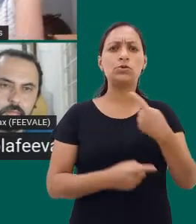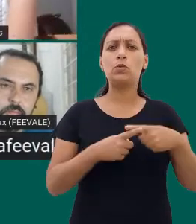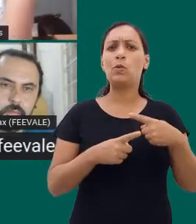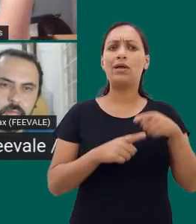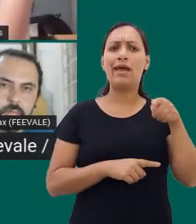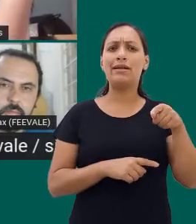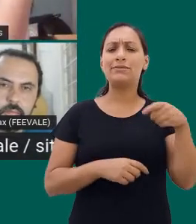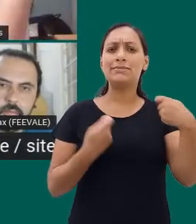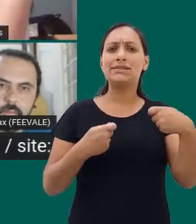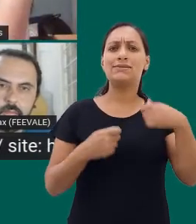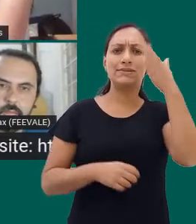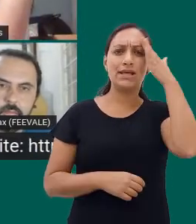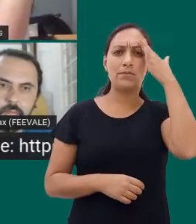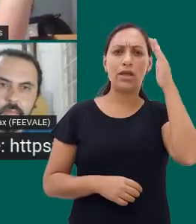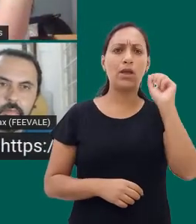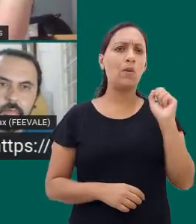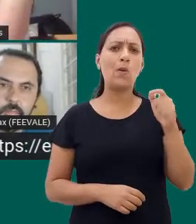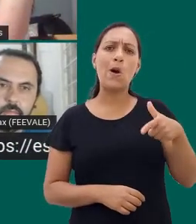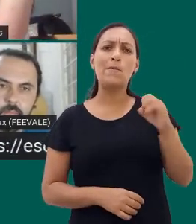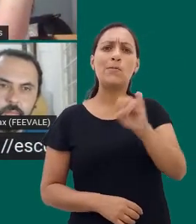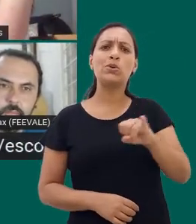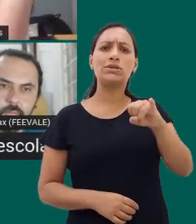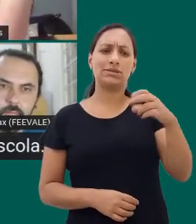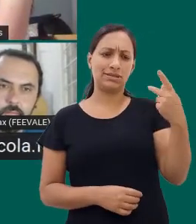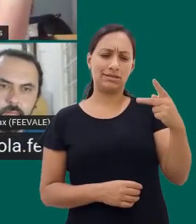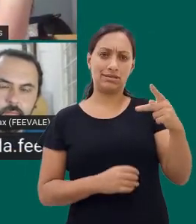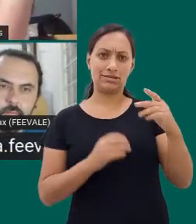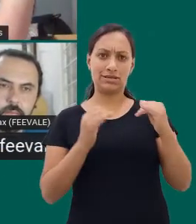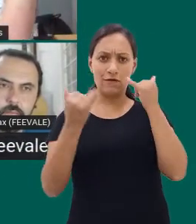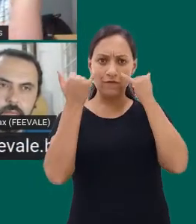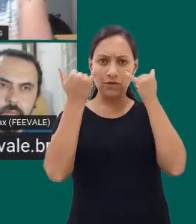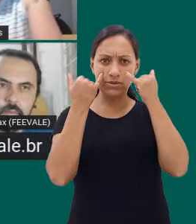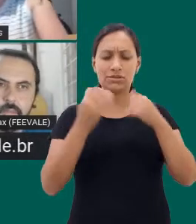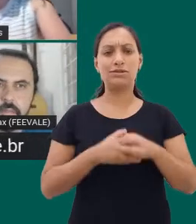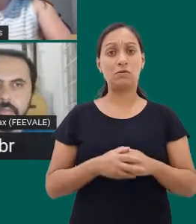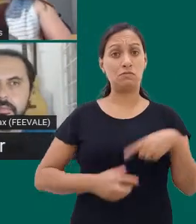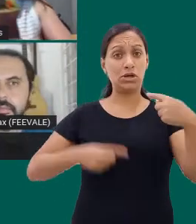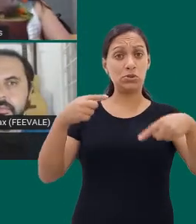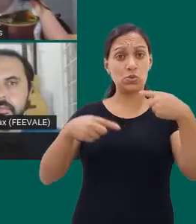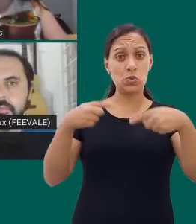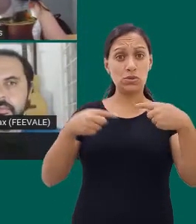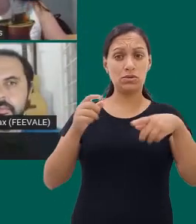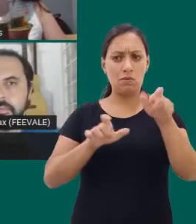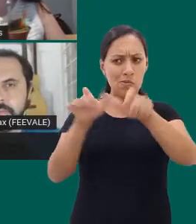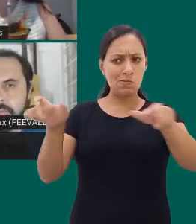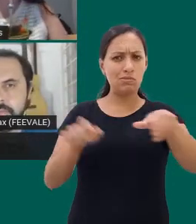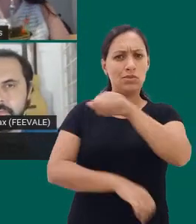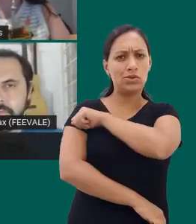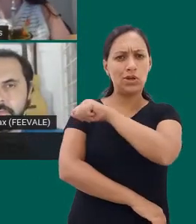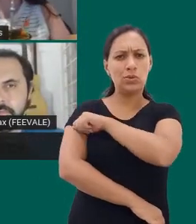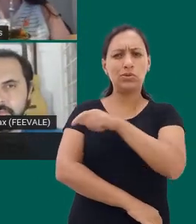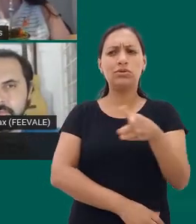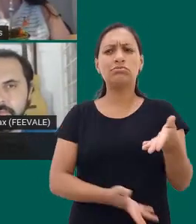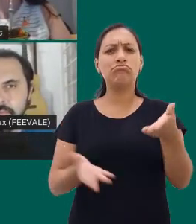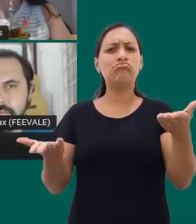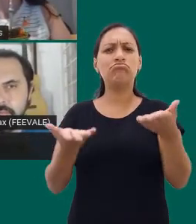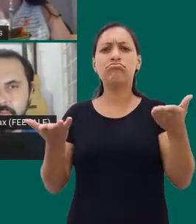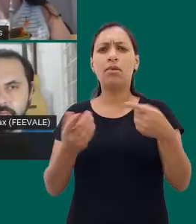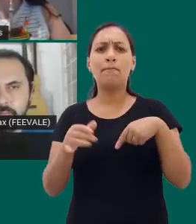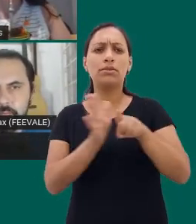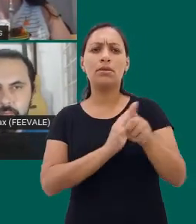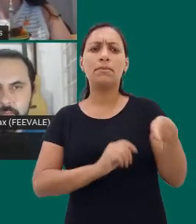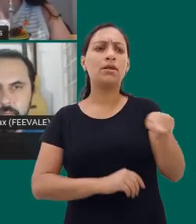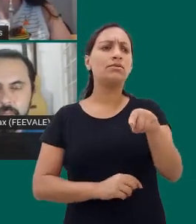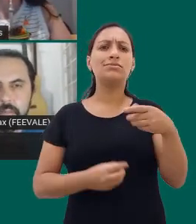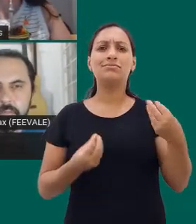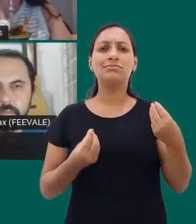Né? Pensando assim, é uma discussão que eu tenho com os estudantes, porque é importante saber disso aí, isso vira um